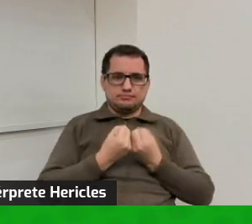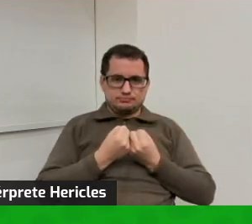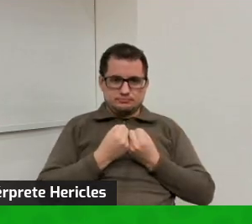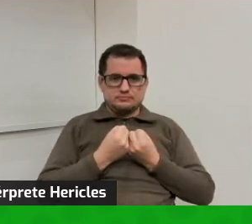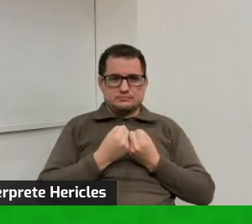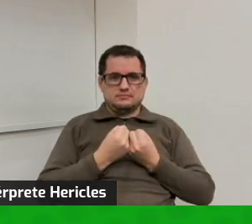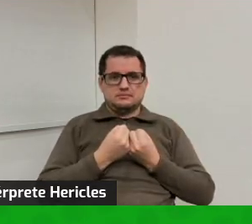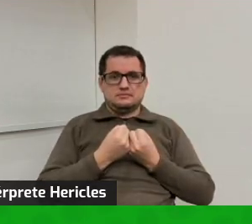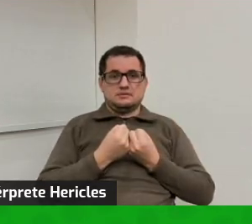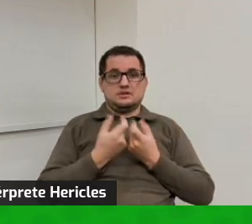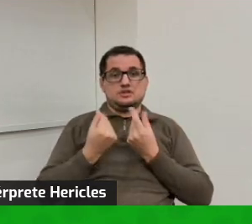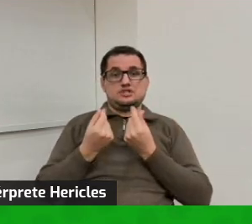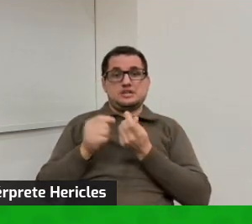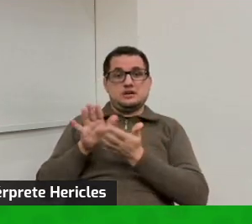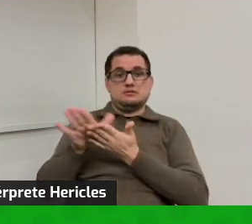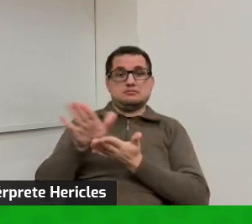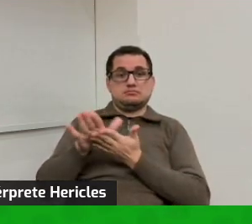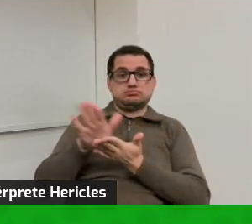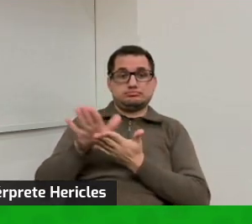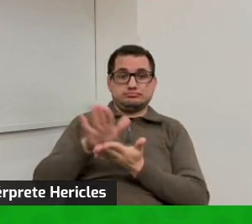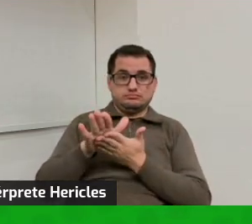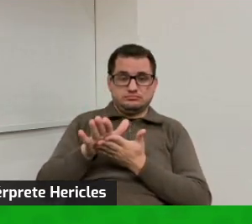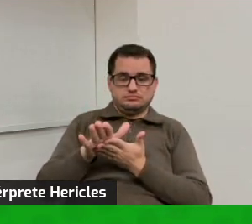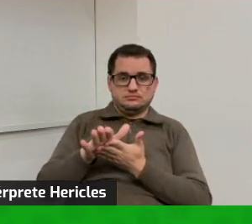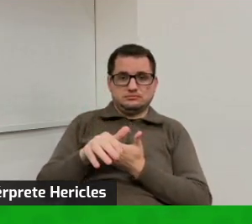meus gastos